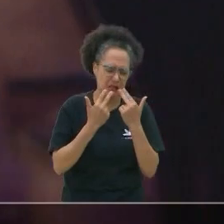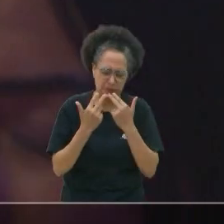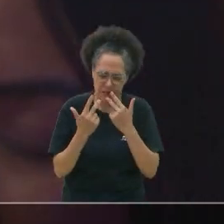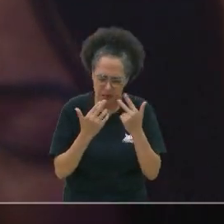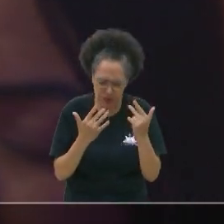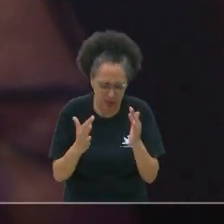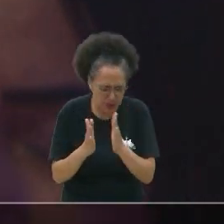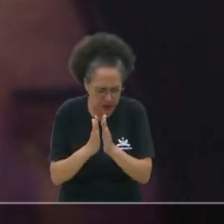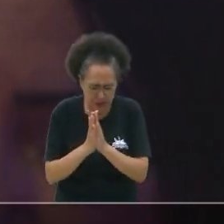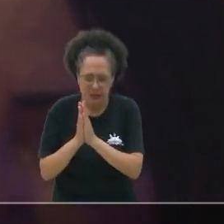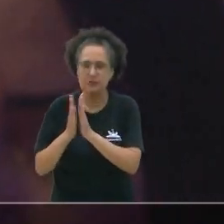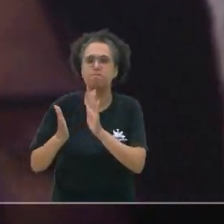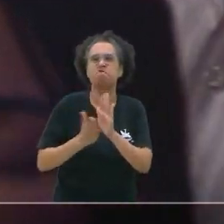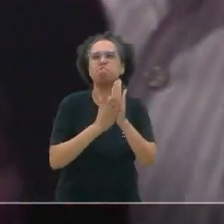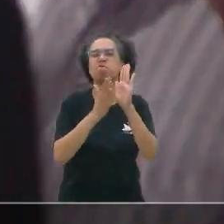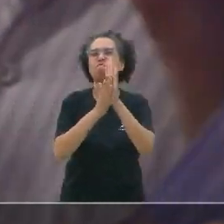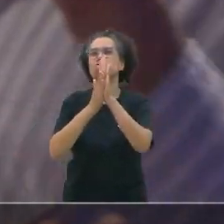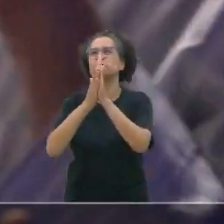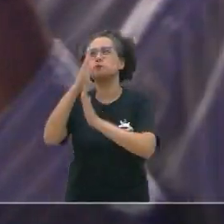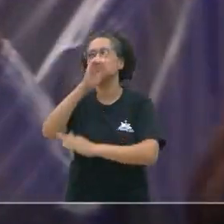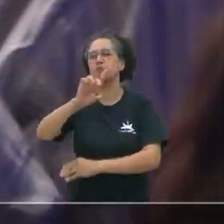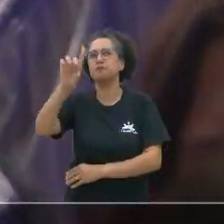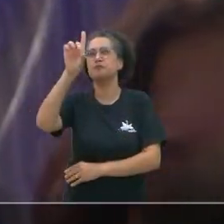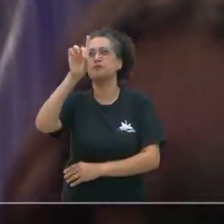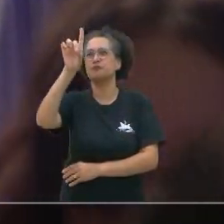Clamamos a Ti, Senhor.